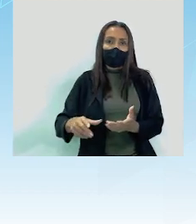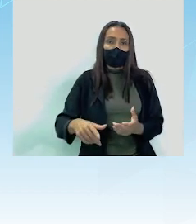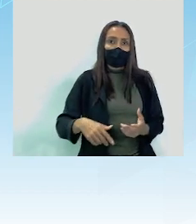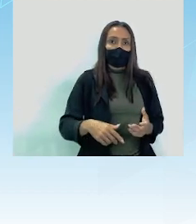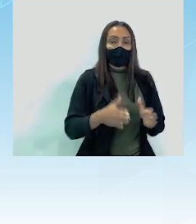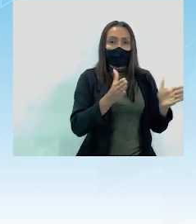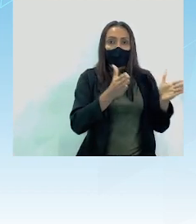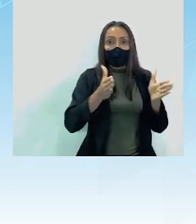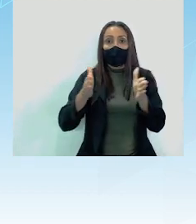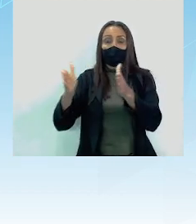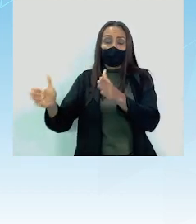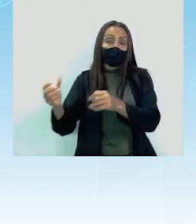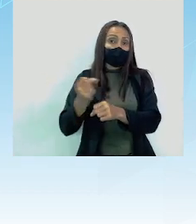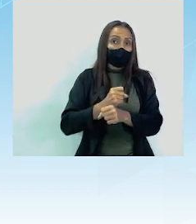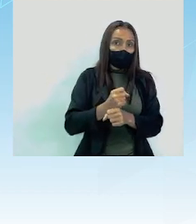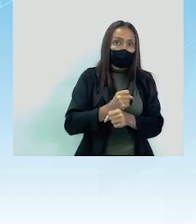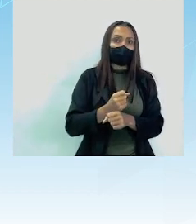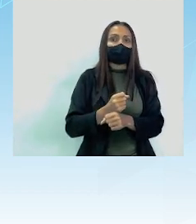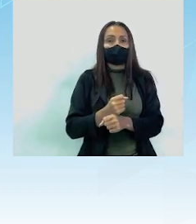pode fazer.